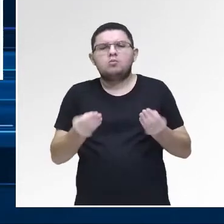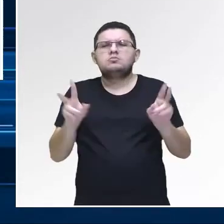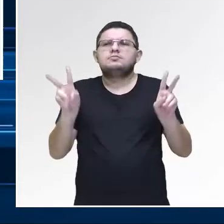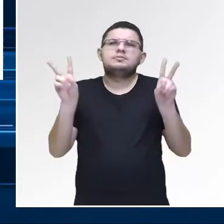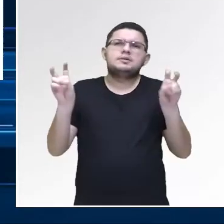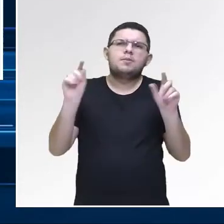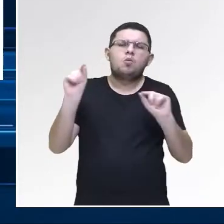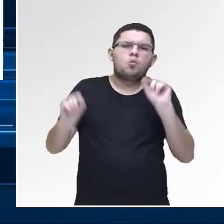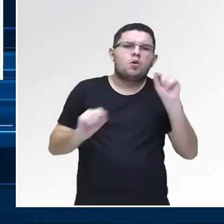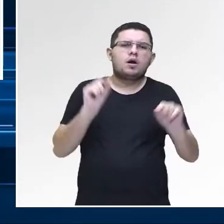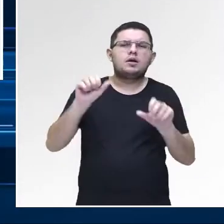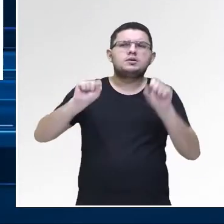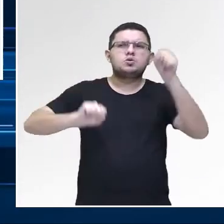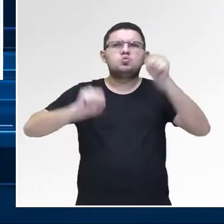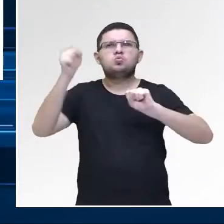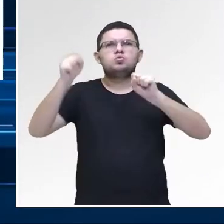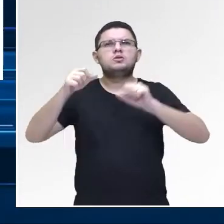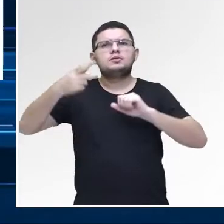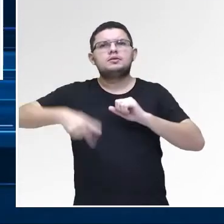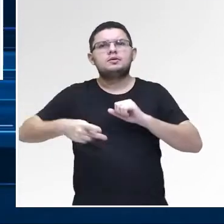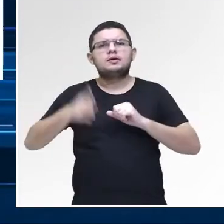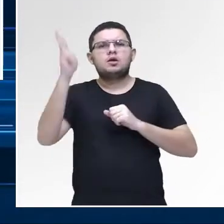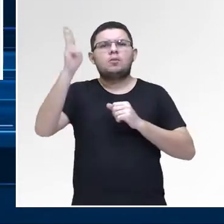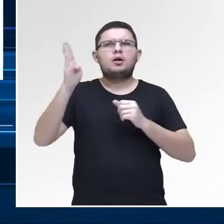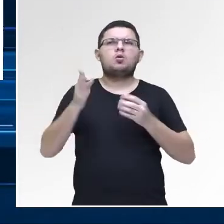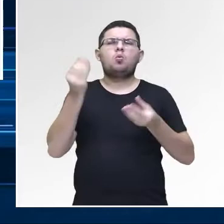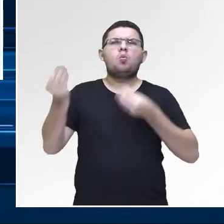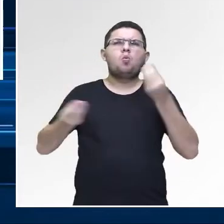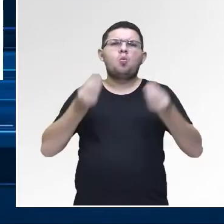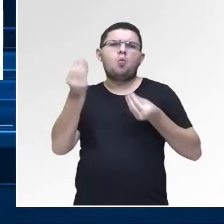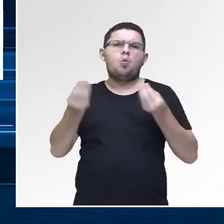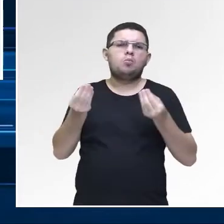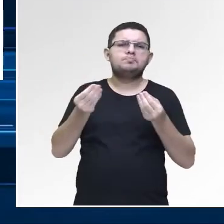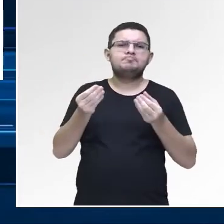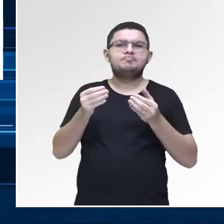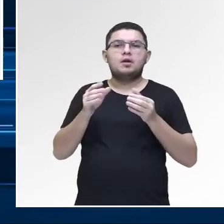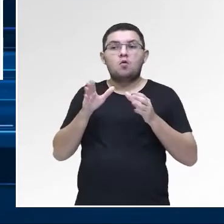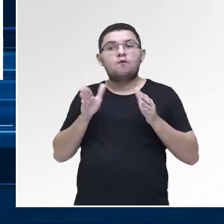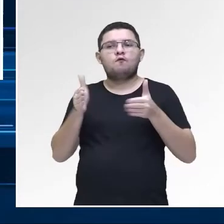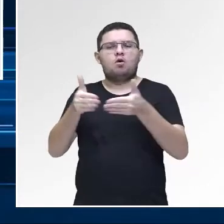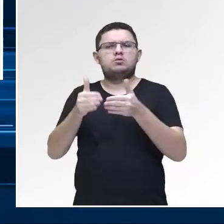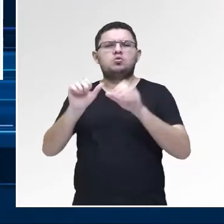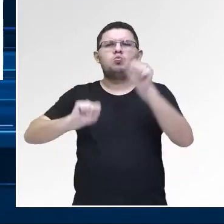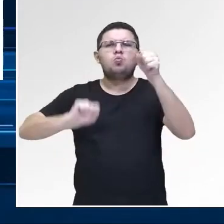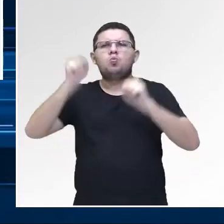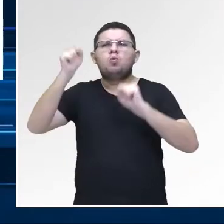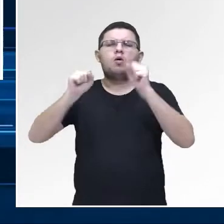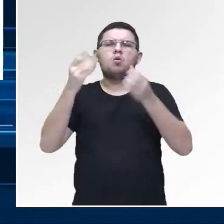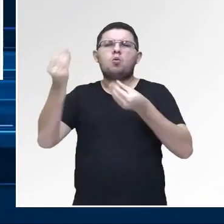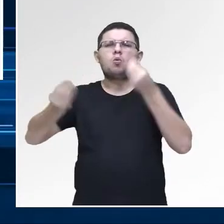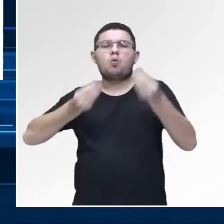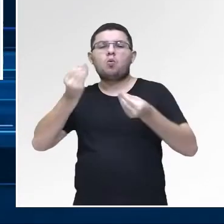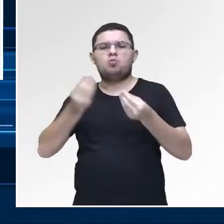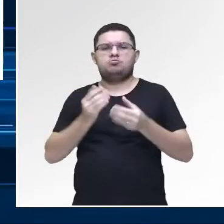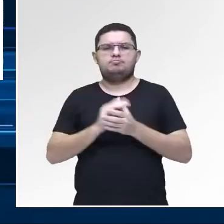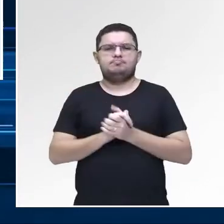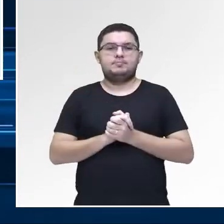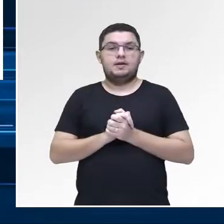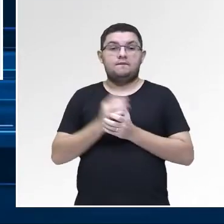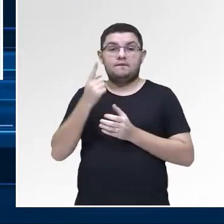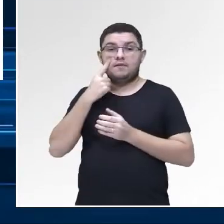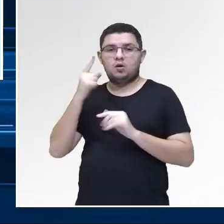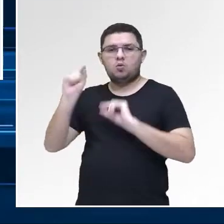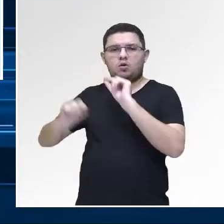da indústria no Brasil? Como está essa concentração industrial? Então, nós vamos fazer a análise de um mapa, ok? Para a